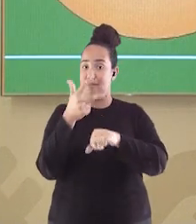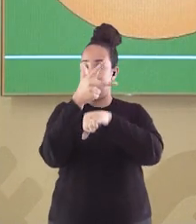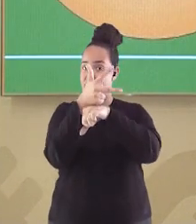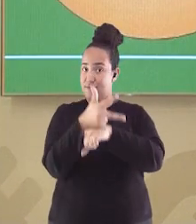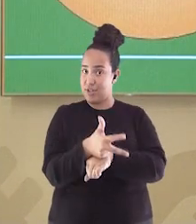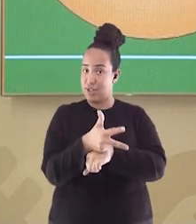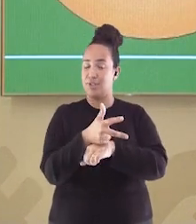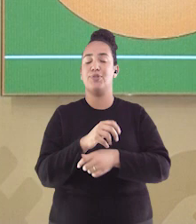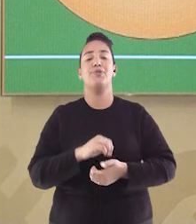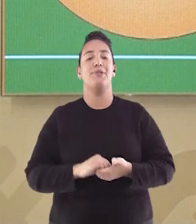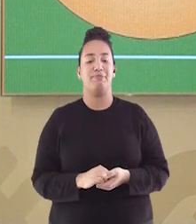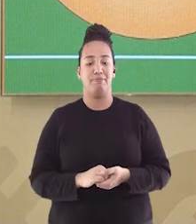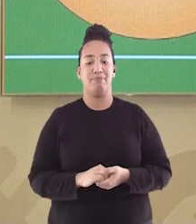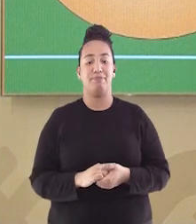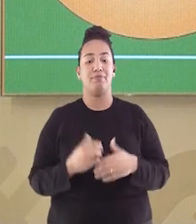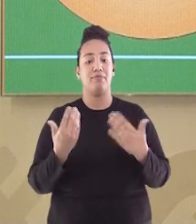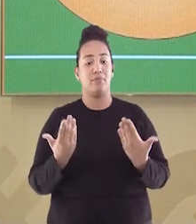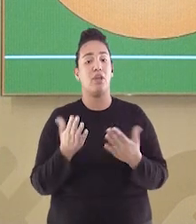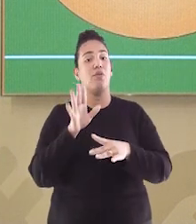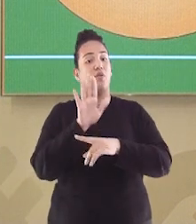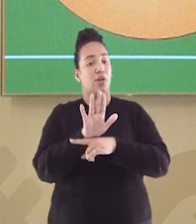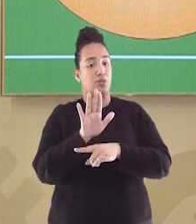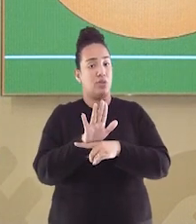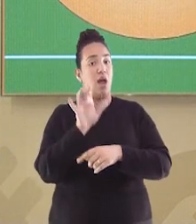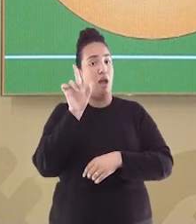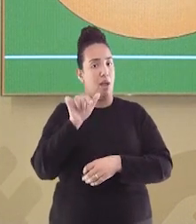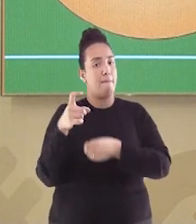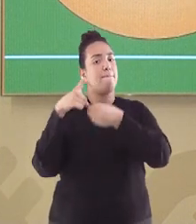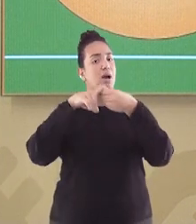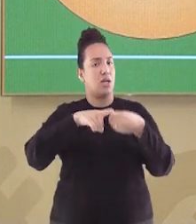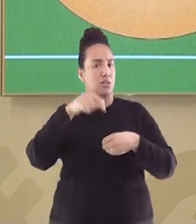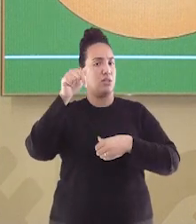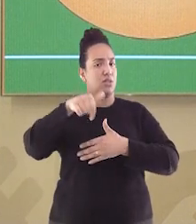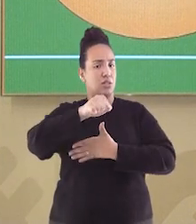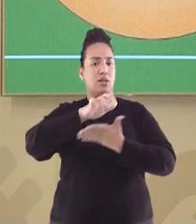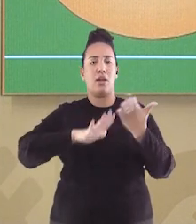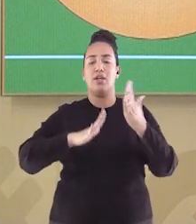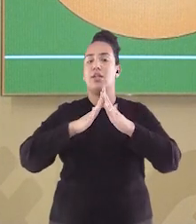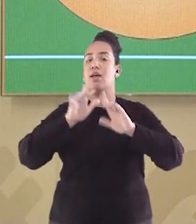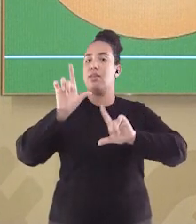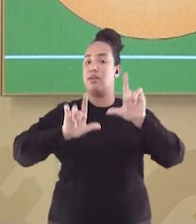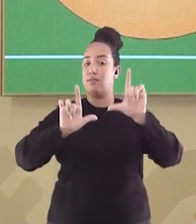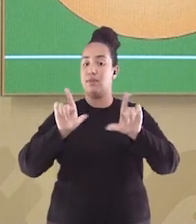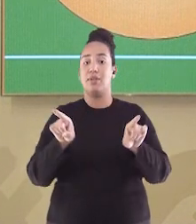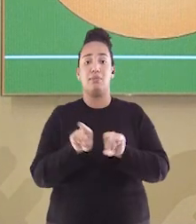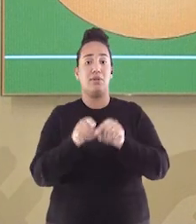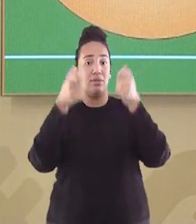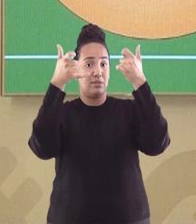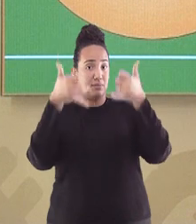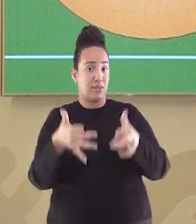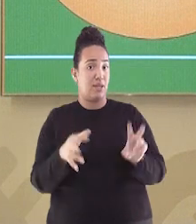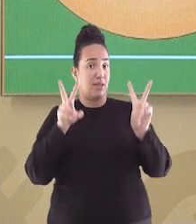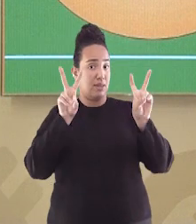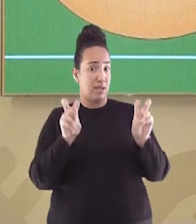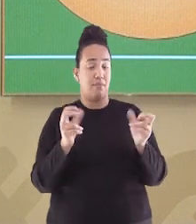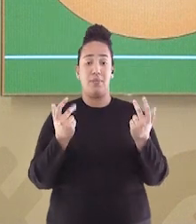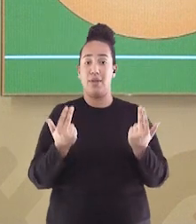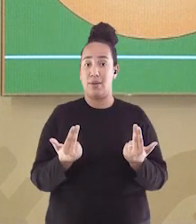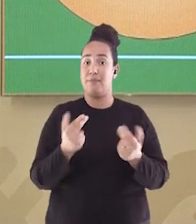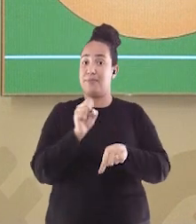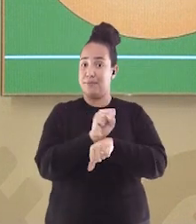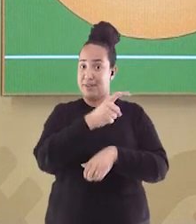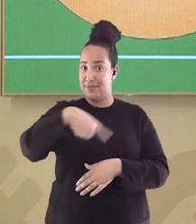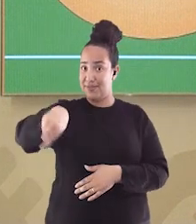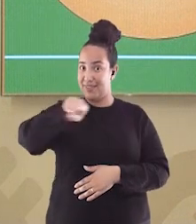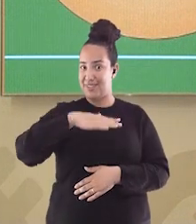Mundo, certo? Eles vão nos ajudar, são parceiros aqui do Dever em Casa na TV e vão falar sobre o mesmo tema. Espero que